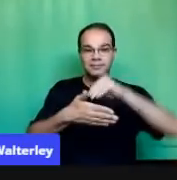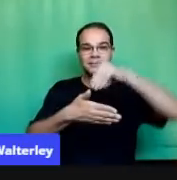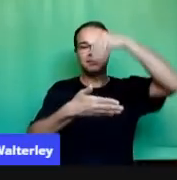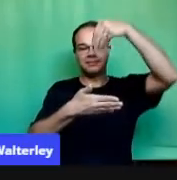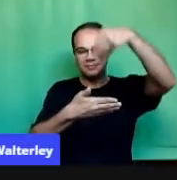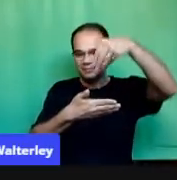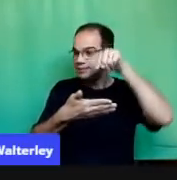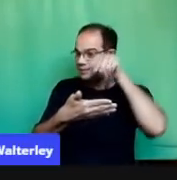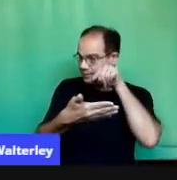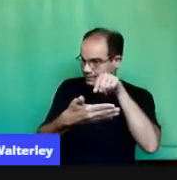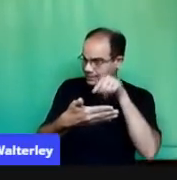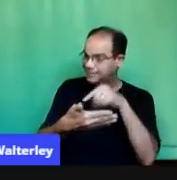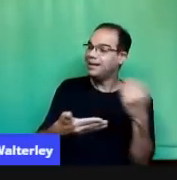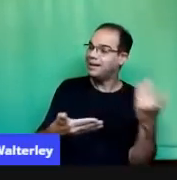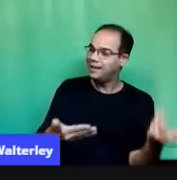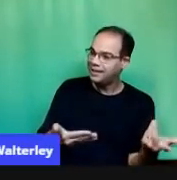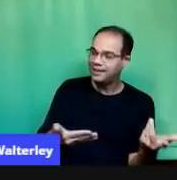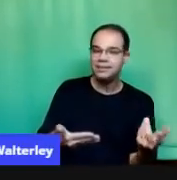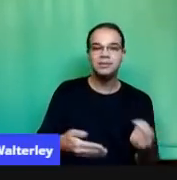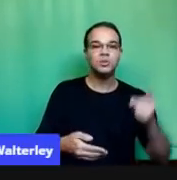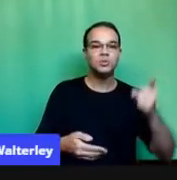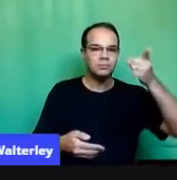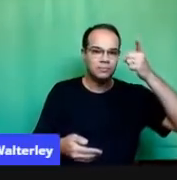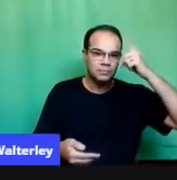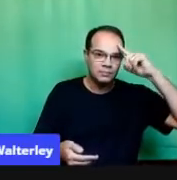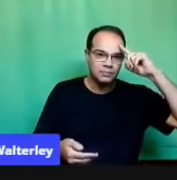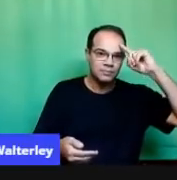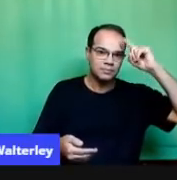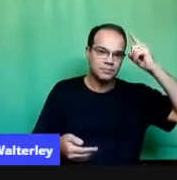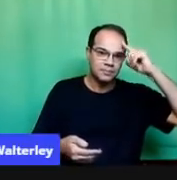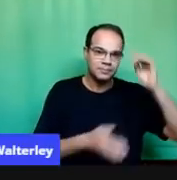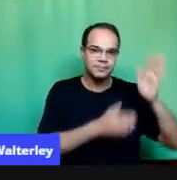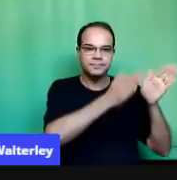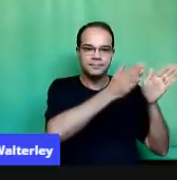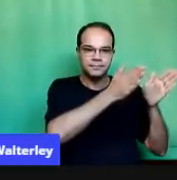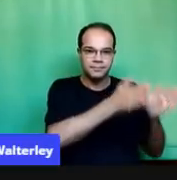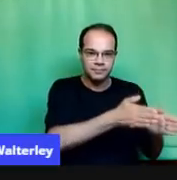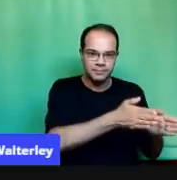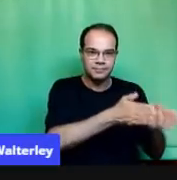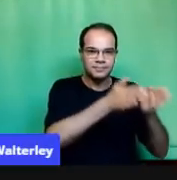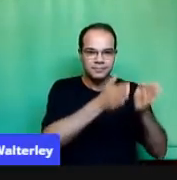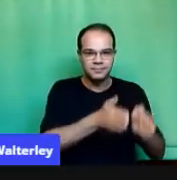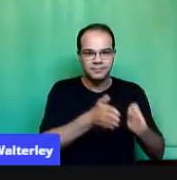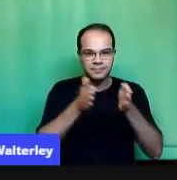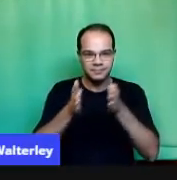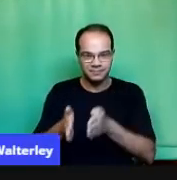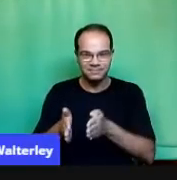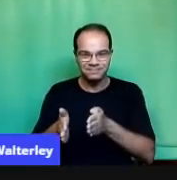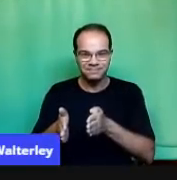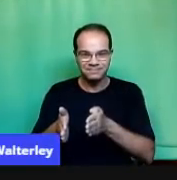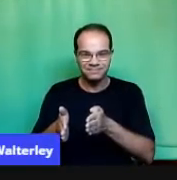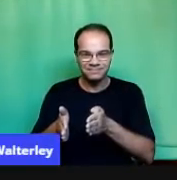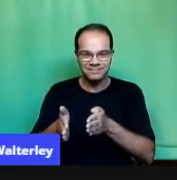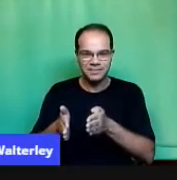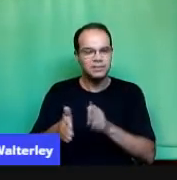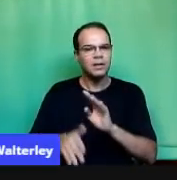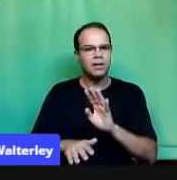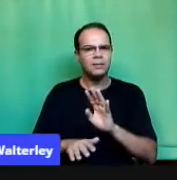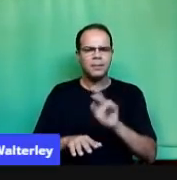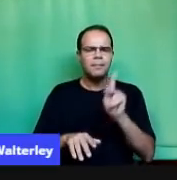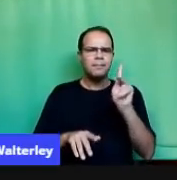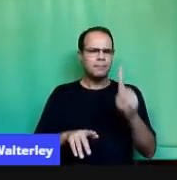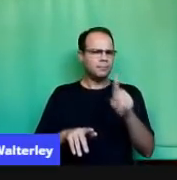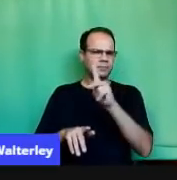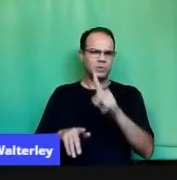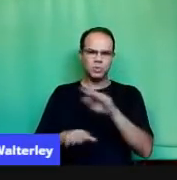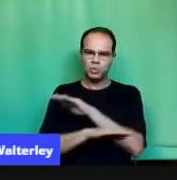mas cabem a todas as pessoas que estão convivendo com essa criança. Ela é